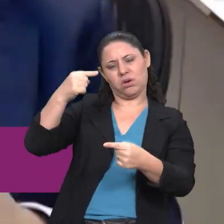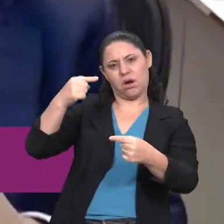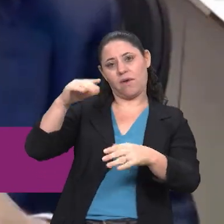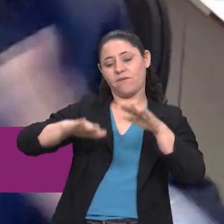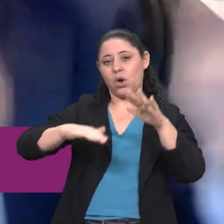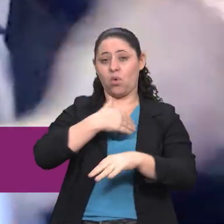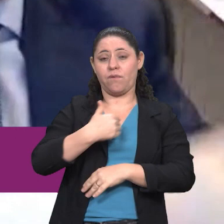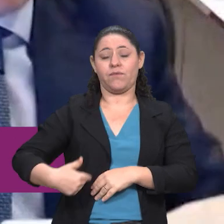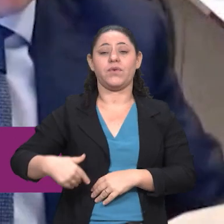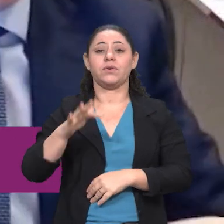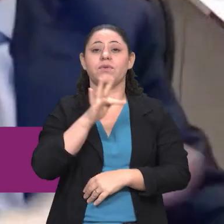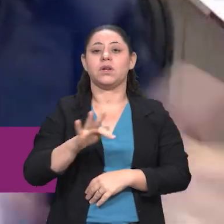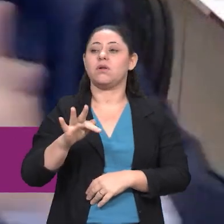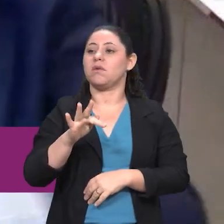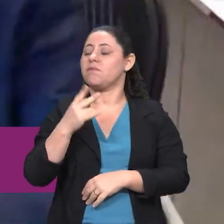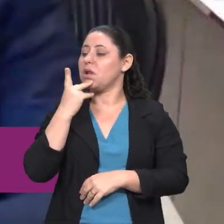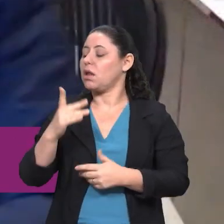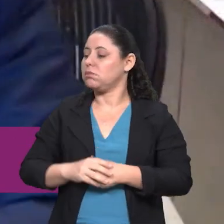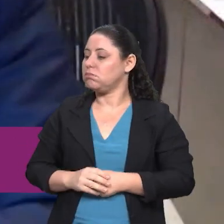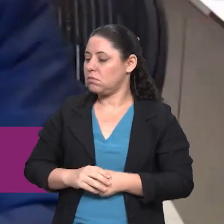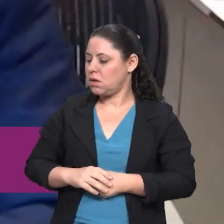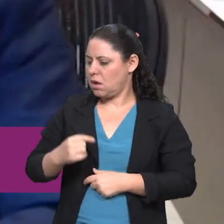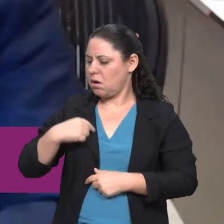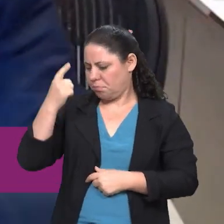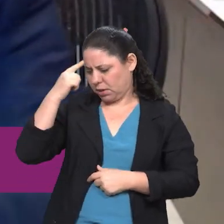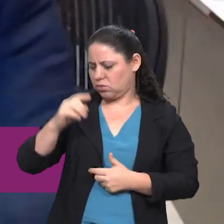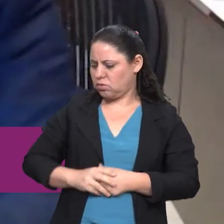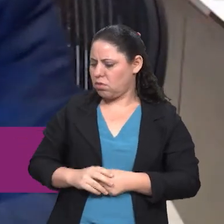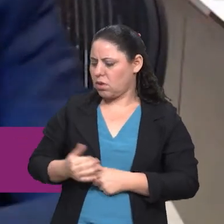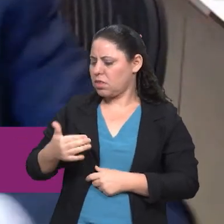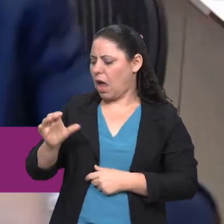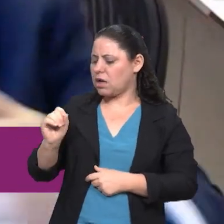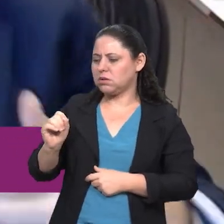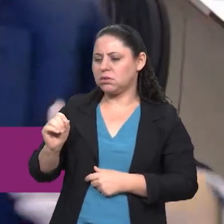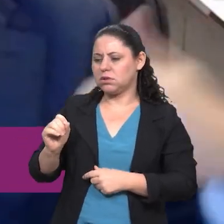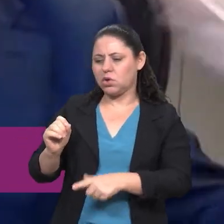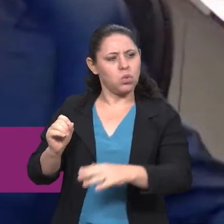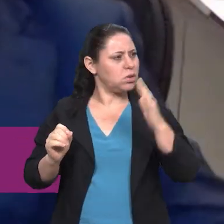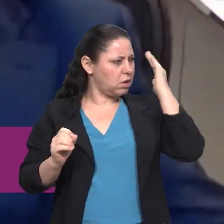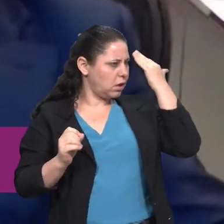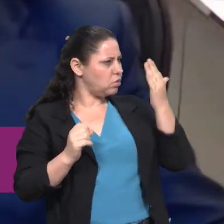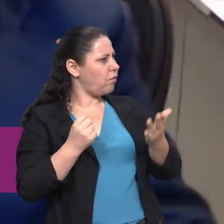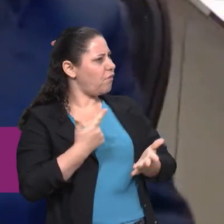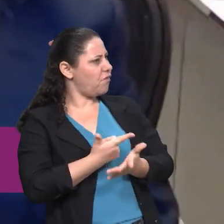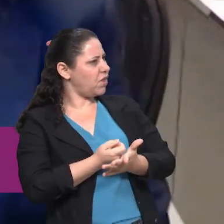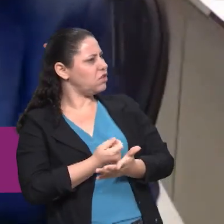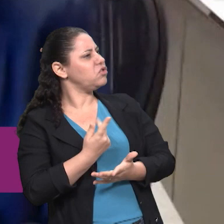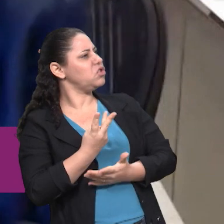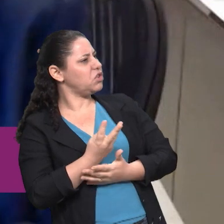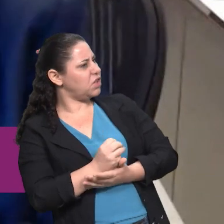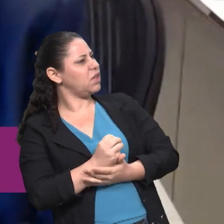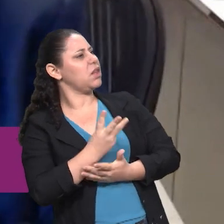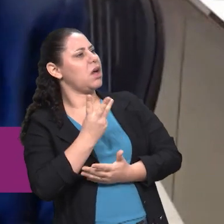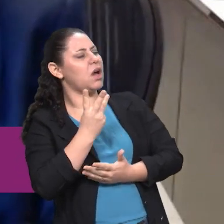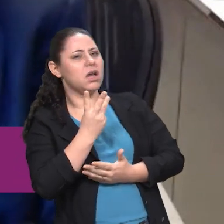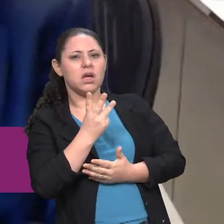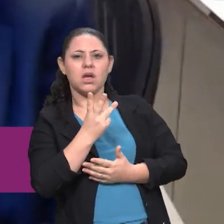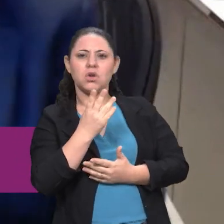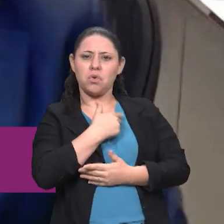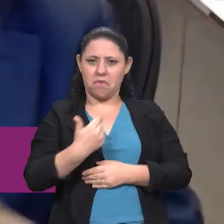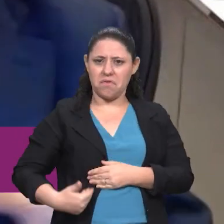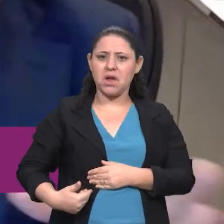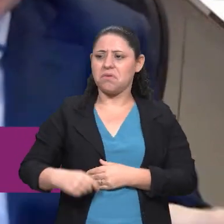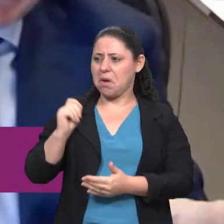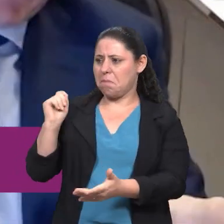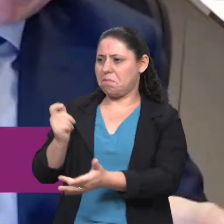União pode chegar e falar, não, a sua área vale 10, eu entendo que vale 20 ou que vale 30, e a União vai poder depositar 10 e retirar a pessoa